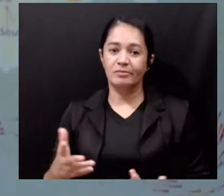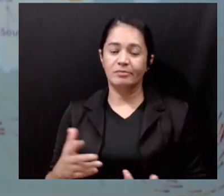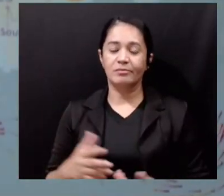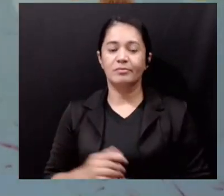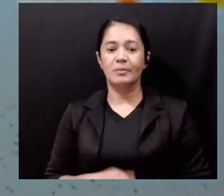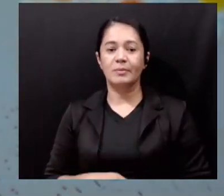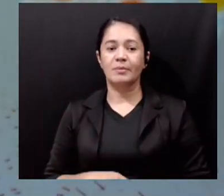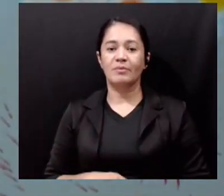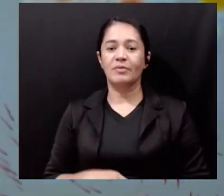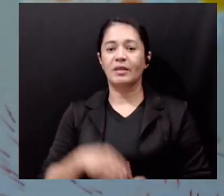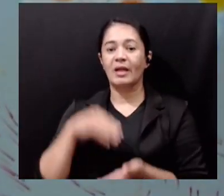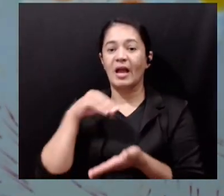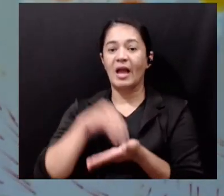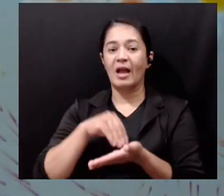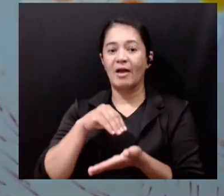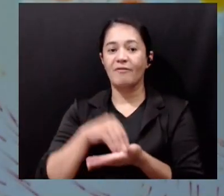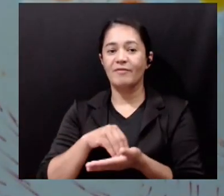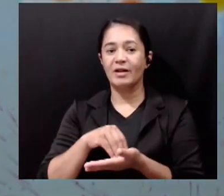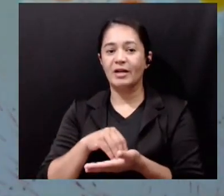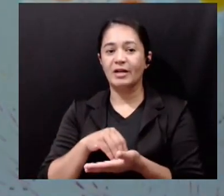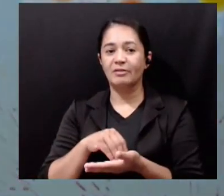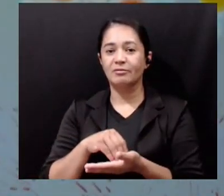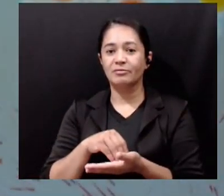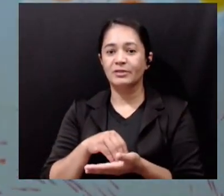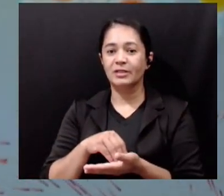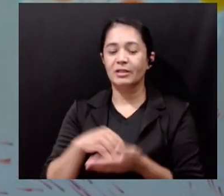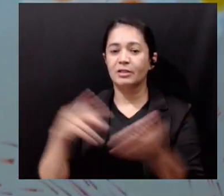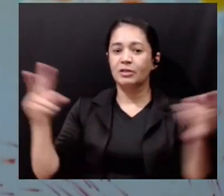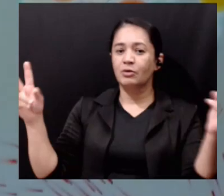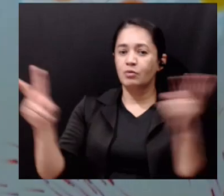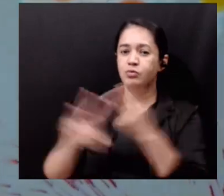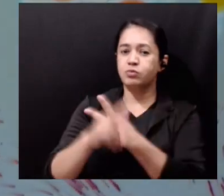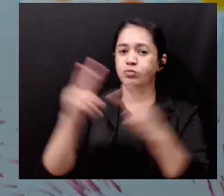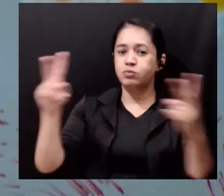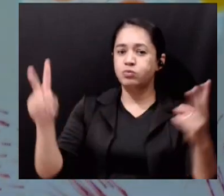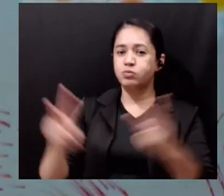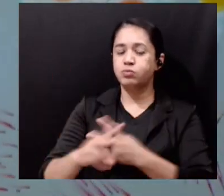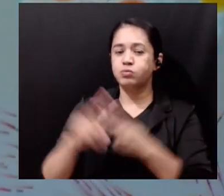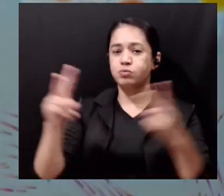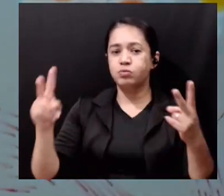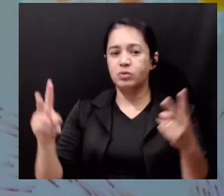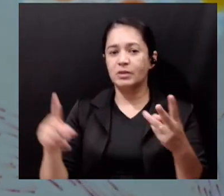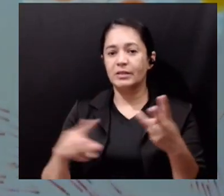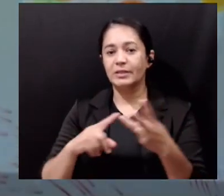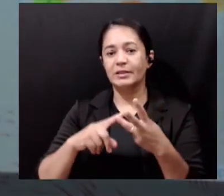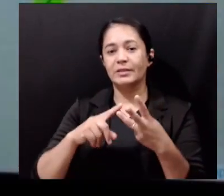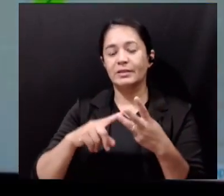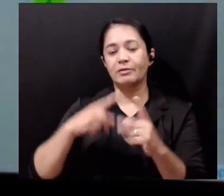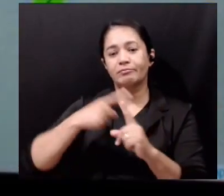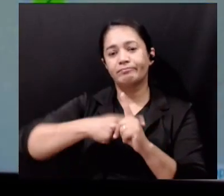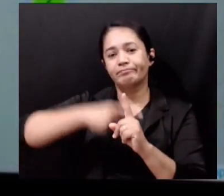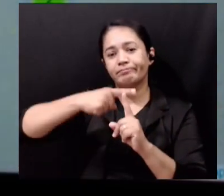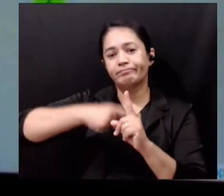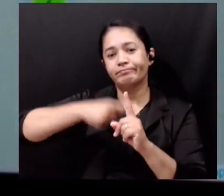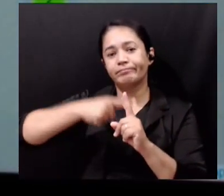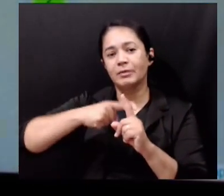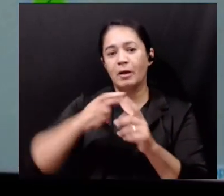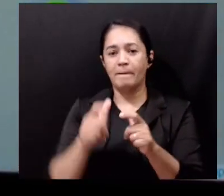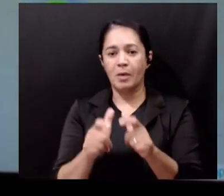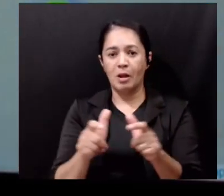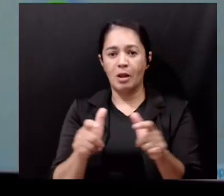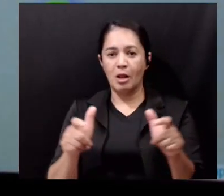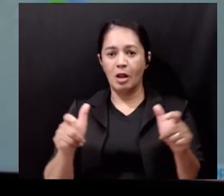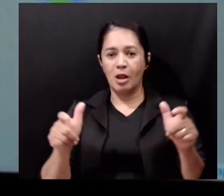de precipitação, a direção dos ventos e a temperatura aumentam a incidência de incêndios,